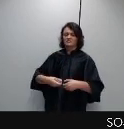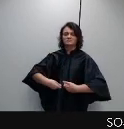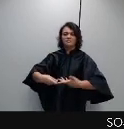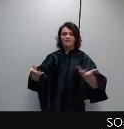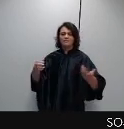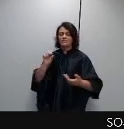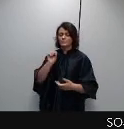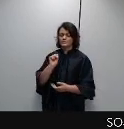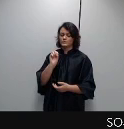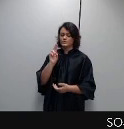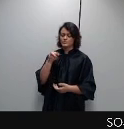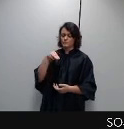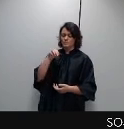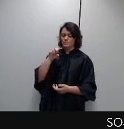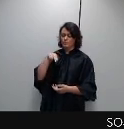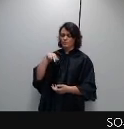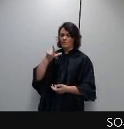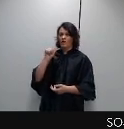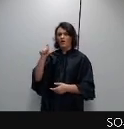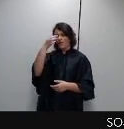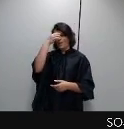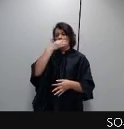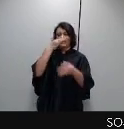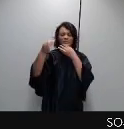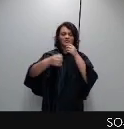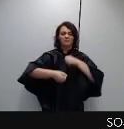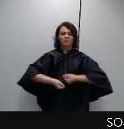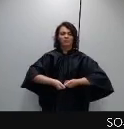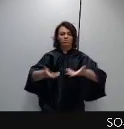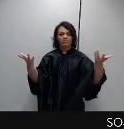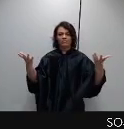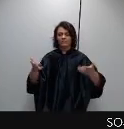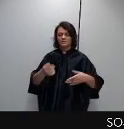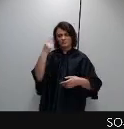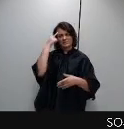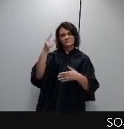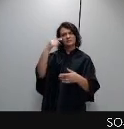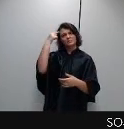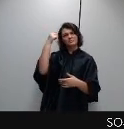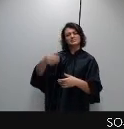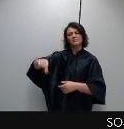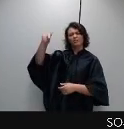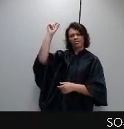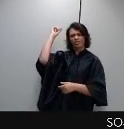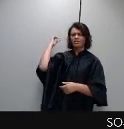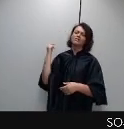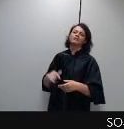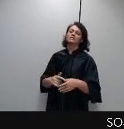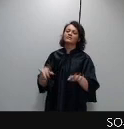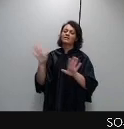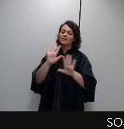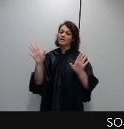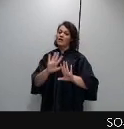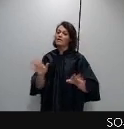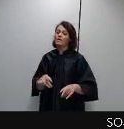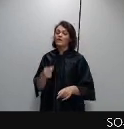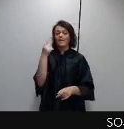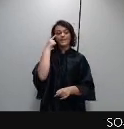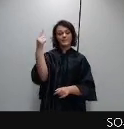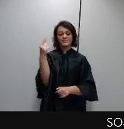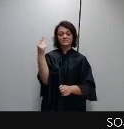de juristas no passado e é mimetismo juristas do passado ilustríssimos disso do passado mas que produziram as suas